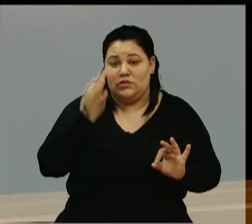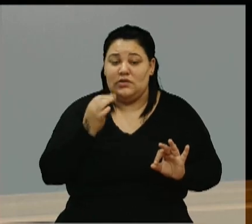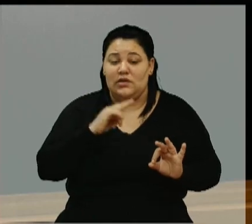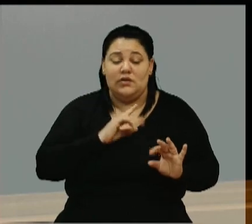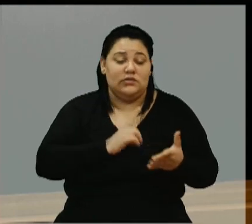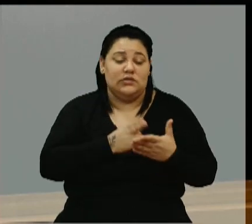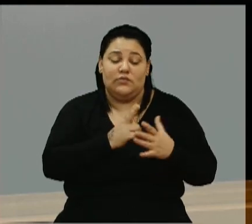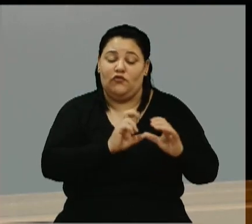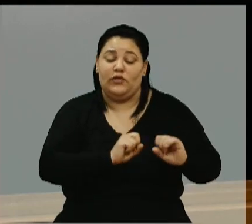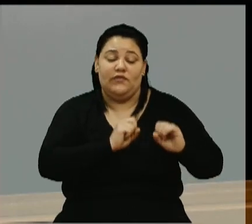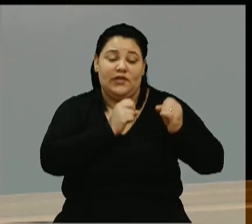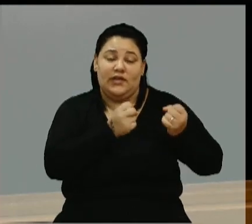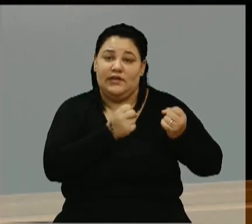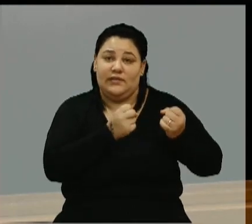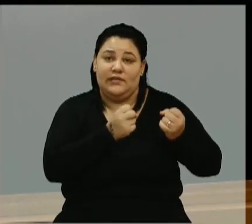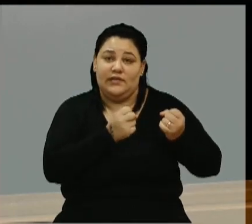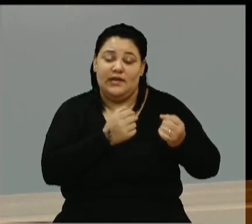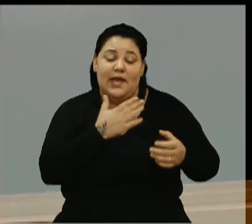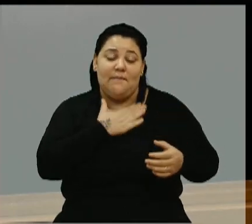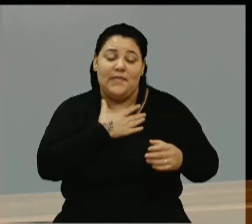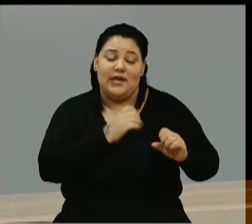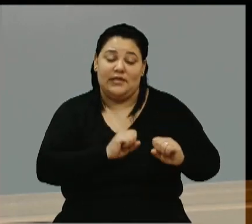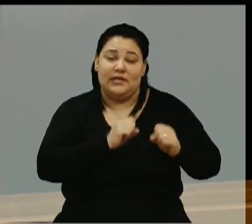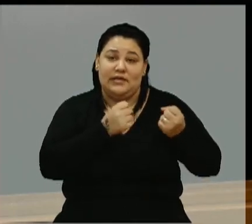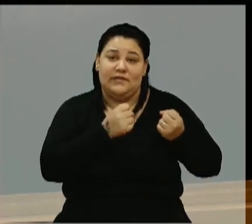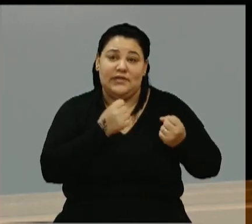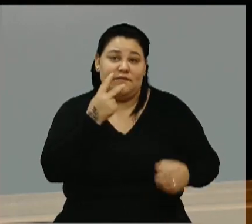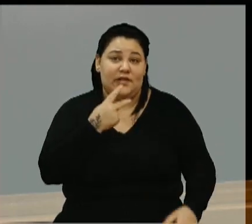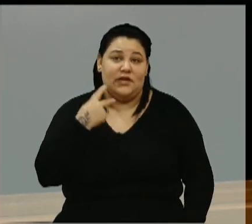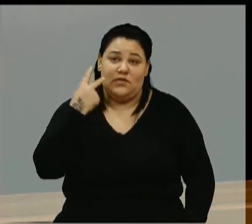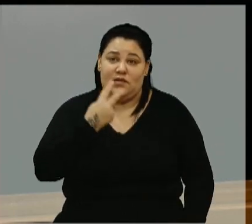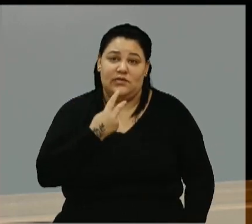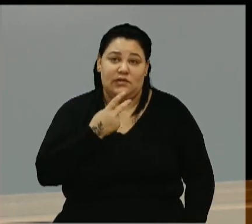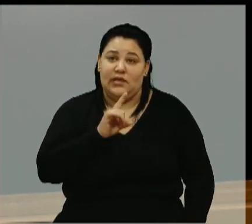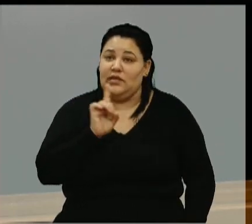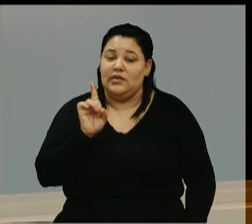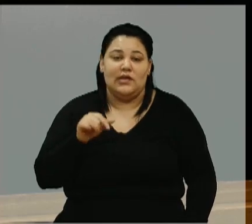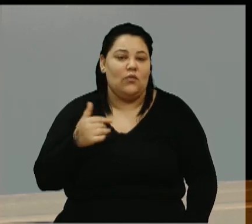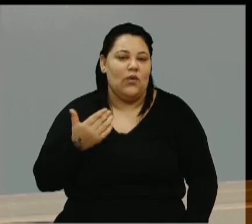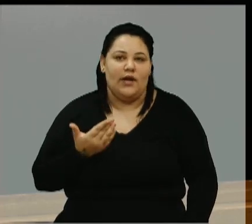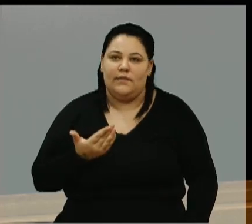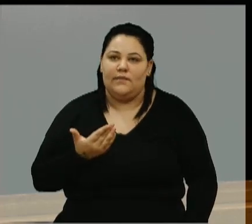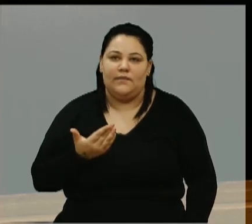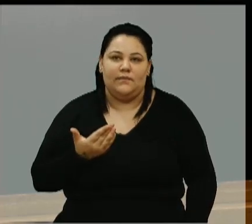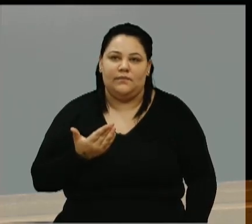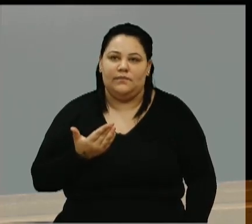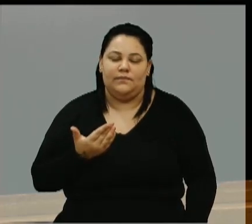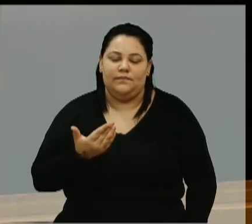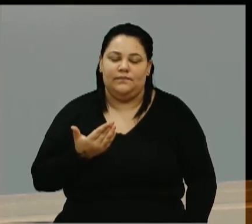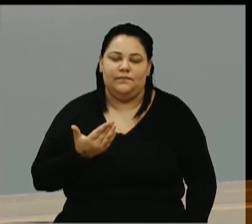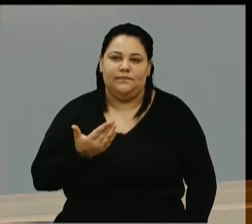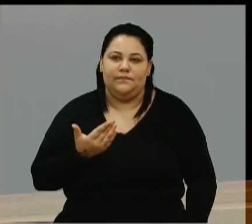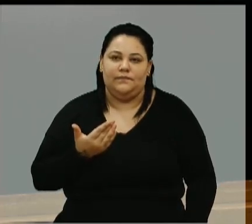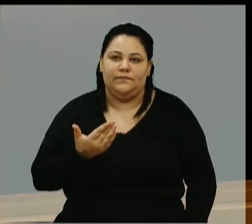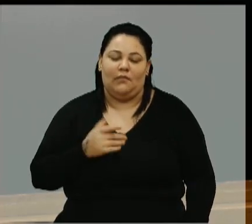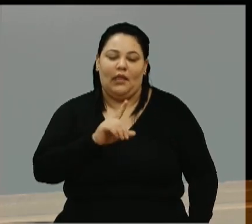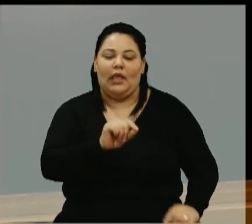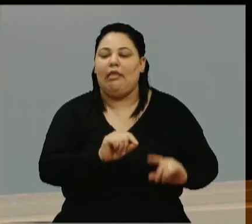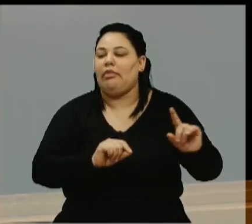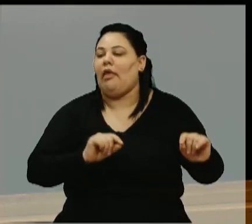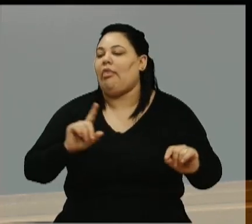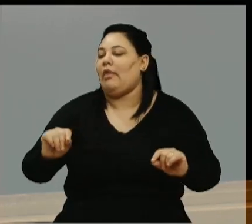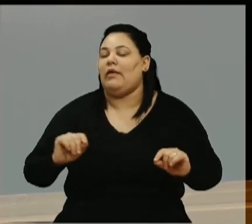defender e sempre defendo, e a minha defesa, vereadores, não é de forma alguma seletiva.